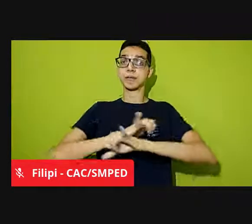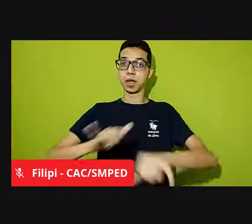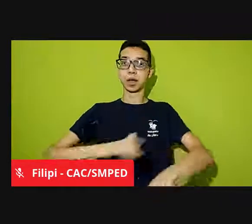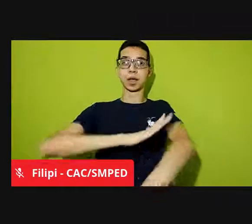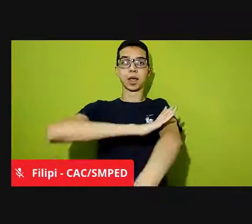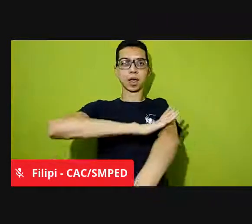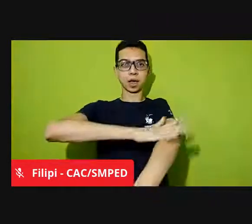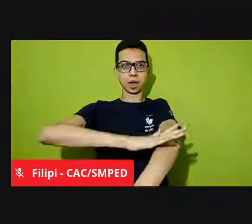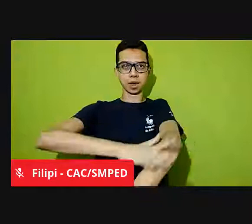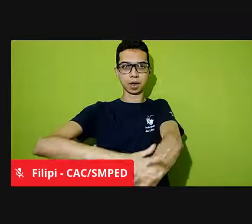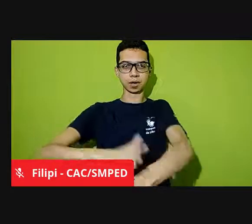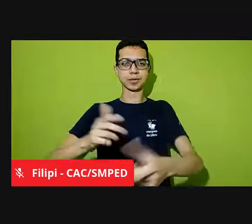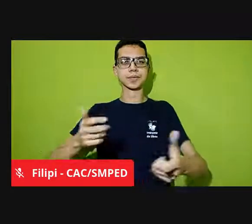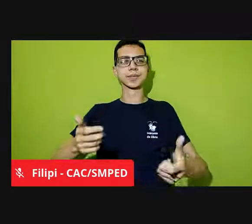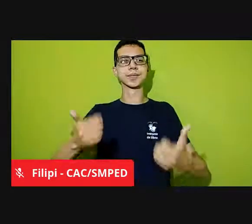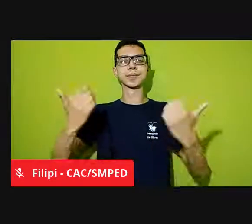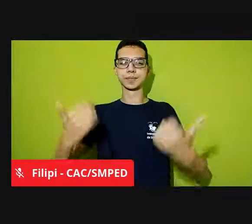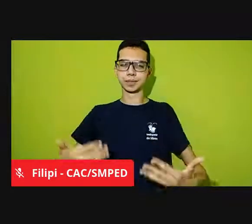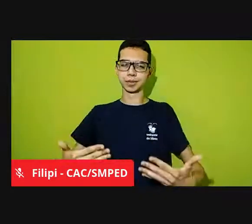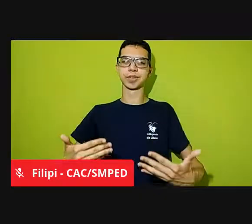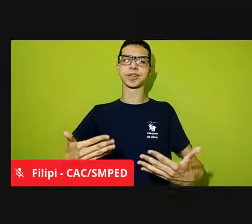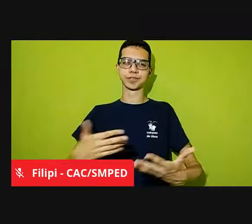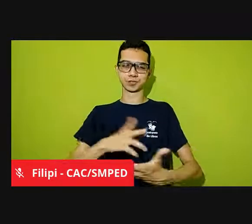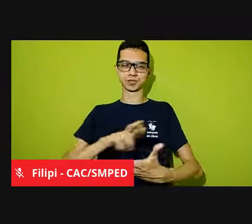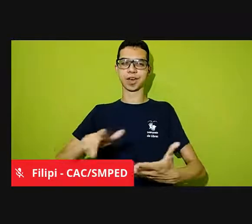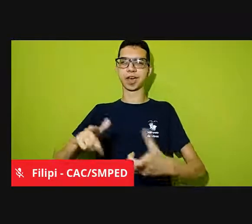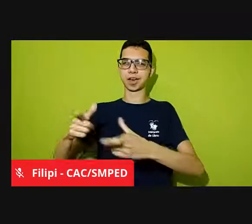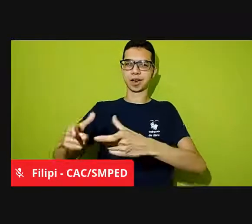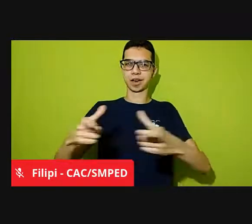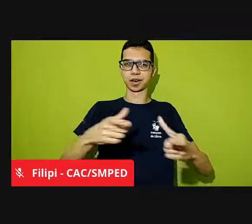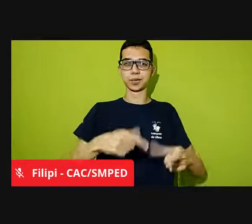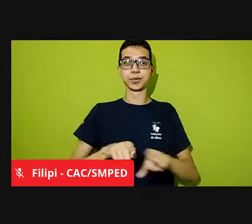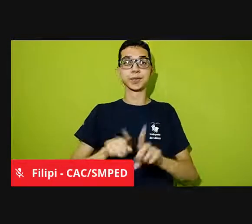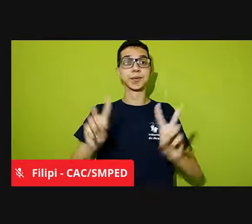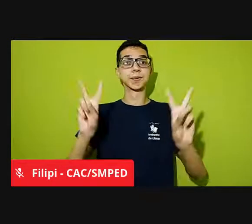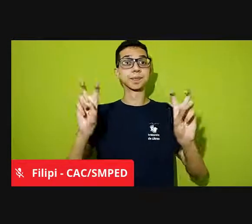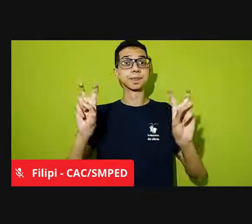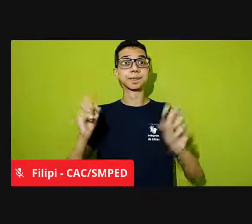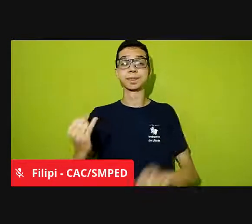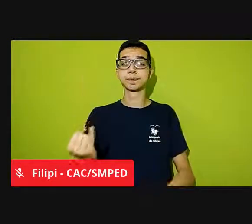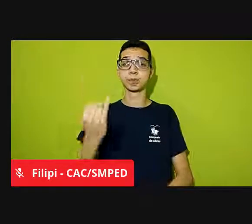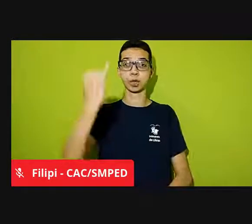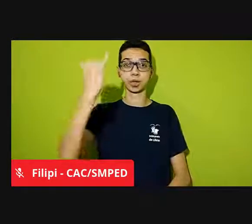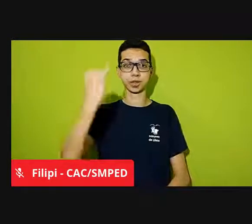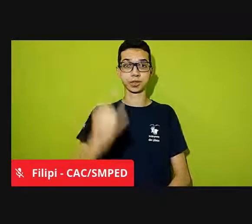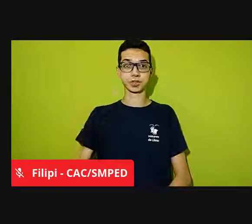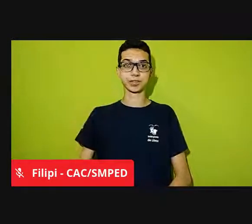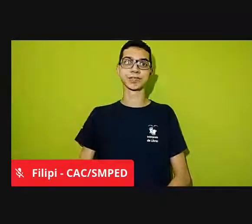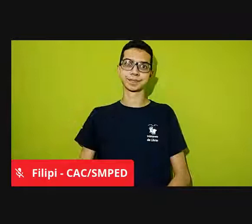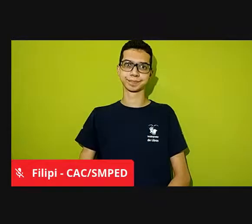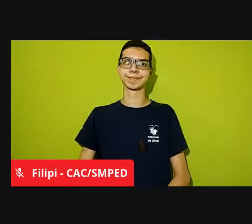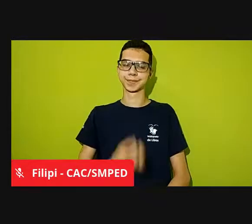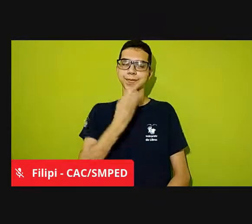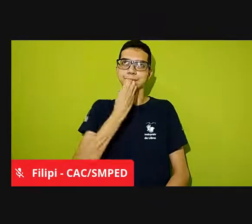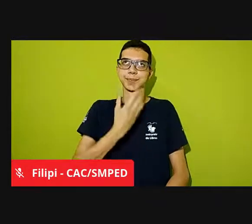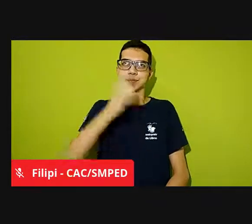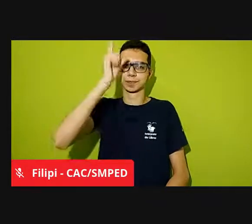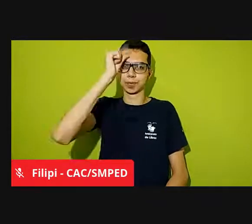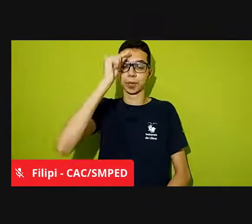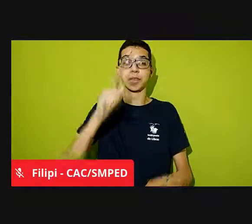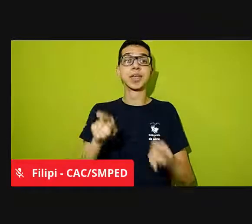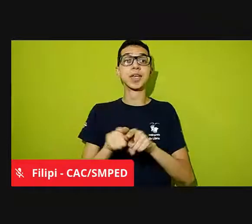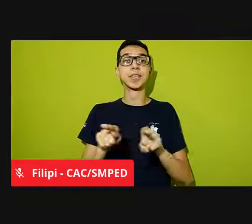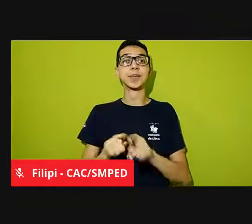estrutural em diversas sociedades, né? Essa pauta é cada vez mais significativa, importante, ainda bem. E a